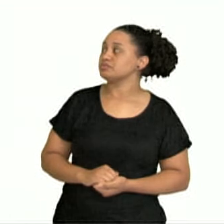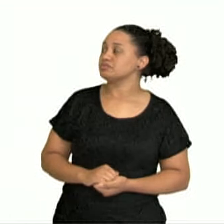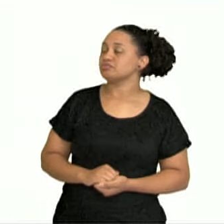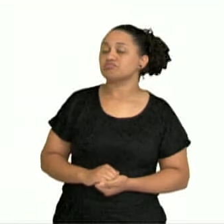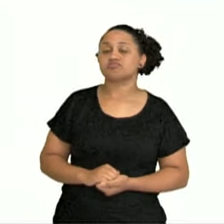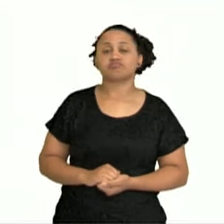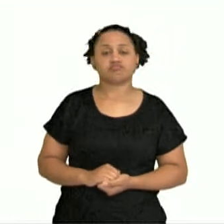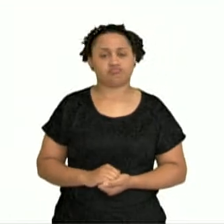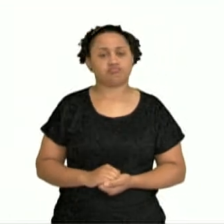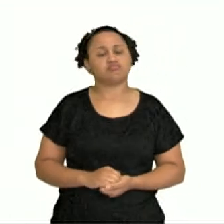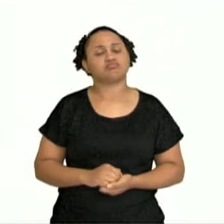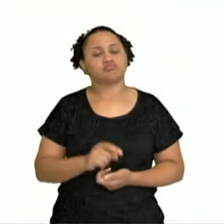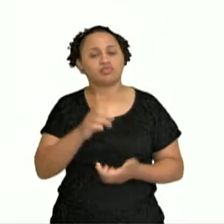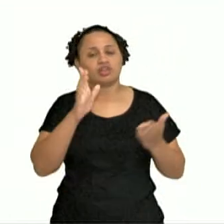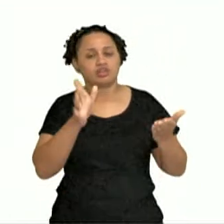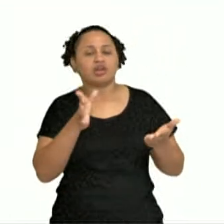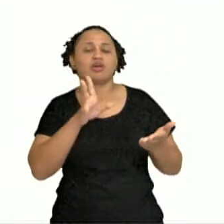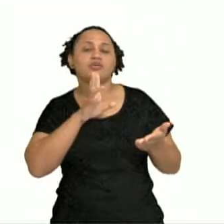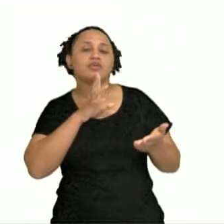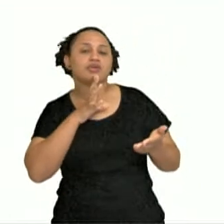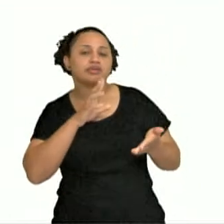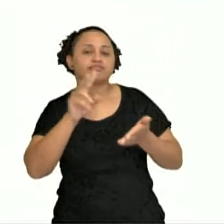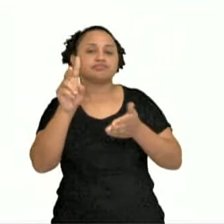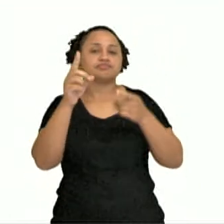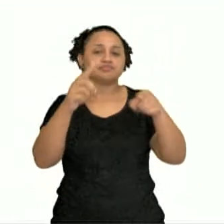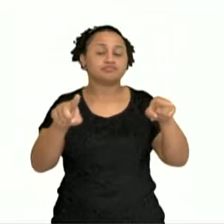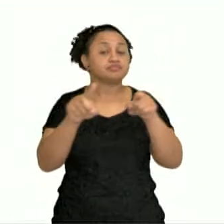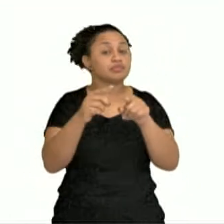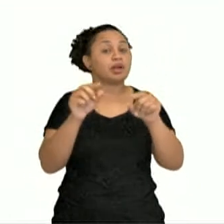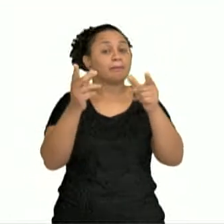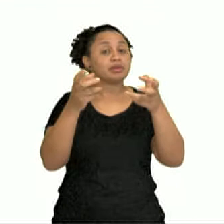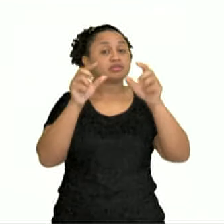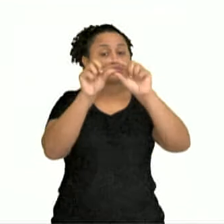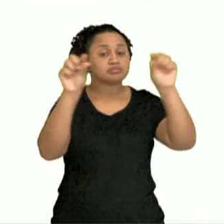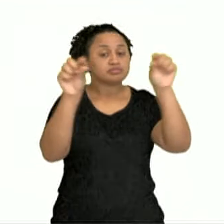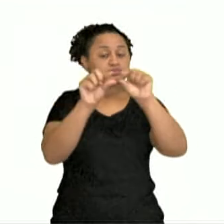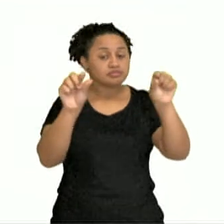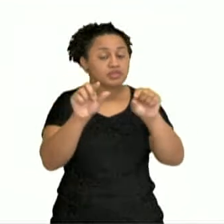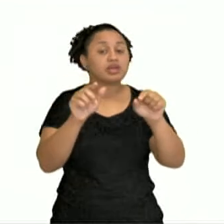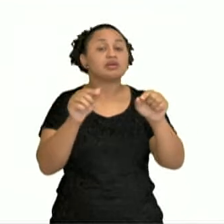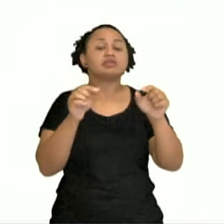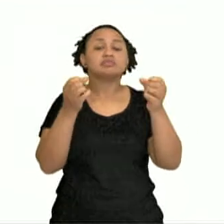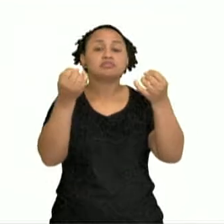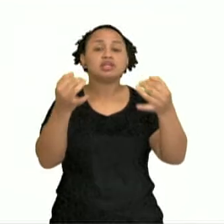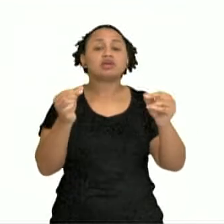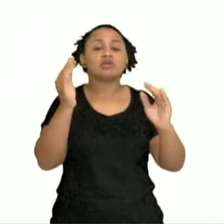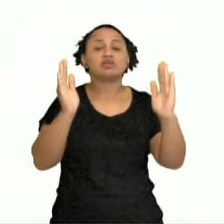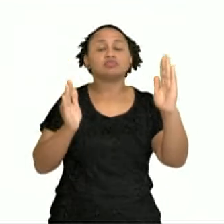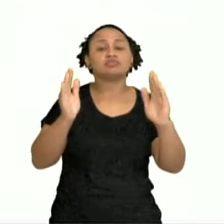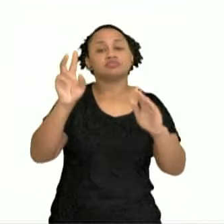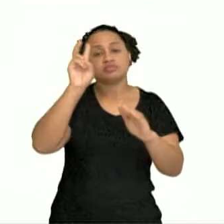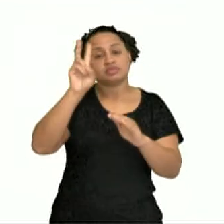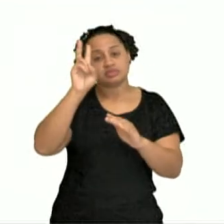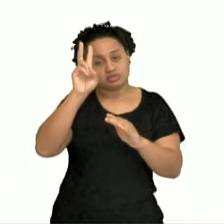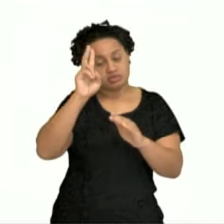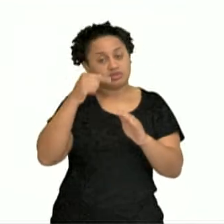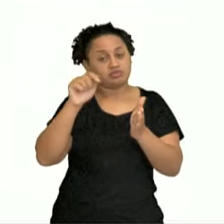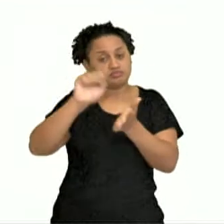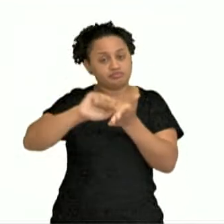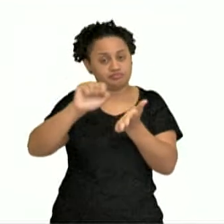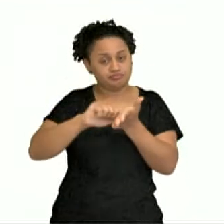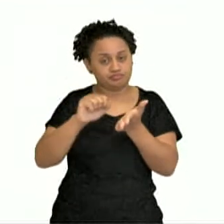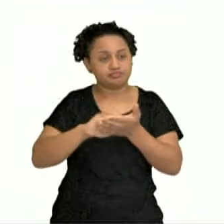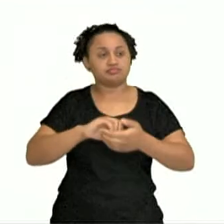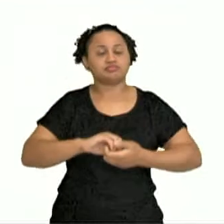que você já leu a letra, indique se os versos deixam pistas sobre o momento histórico em que foi concebida.